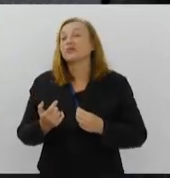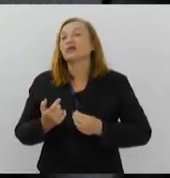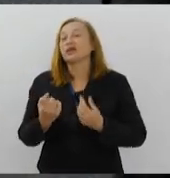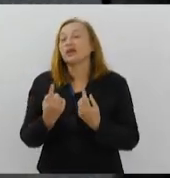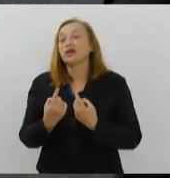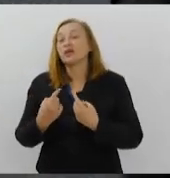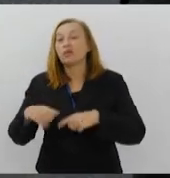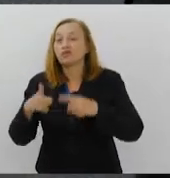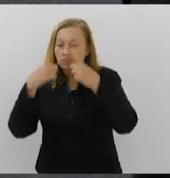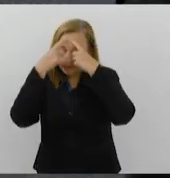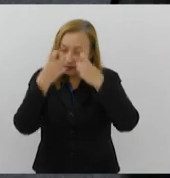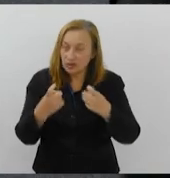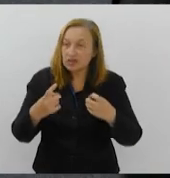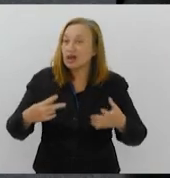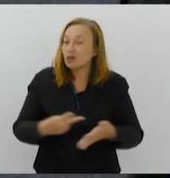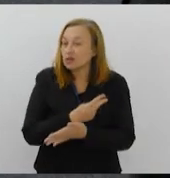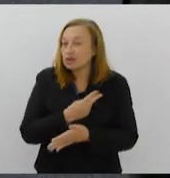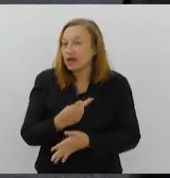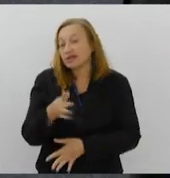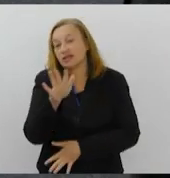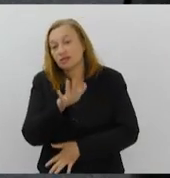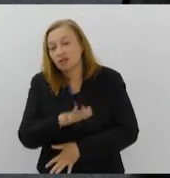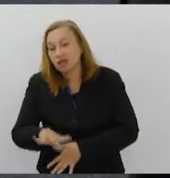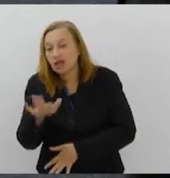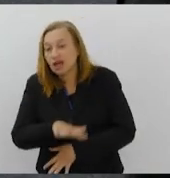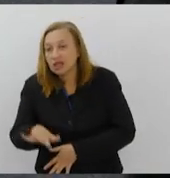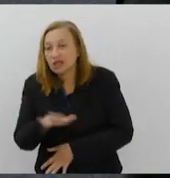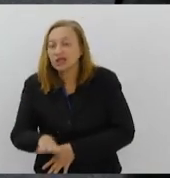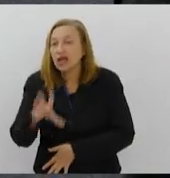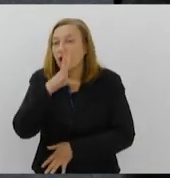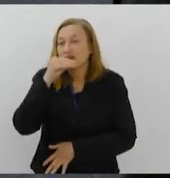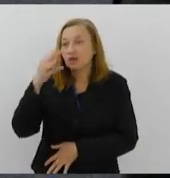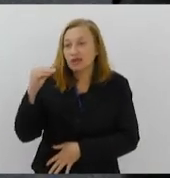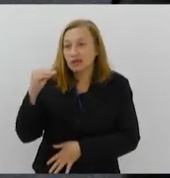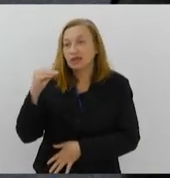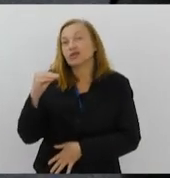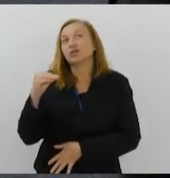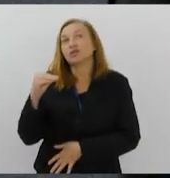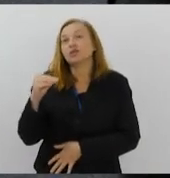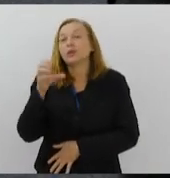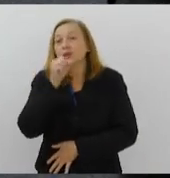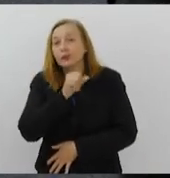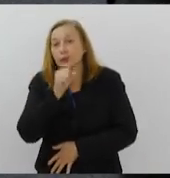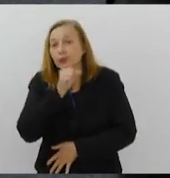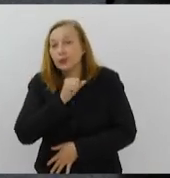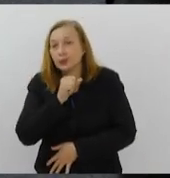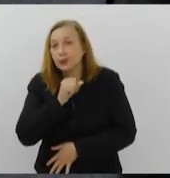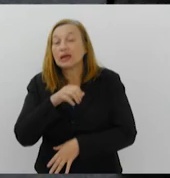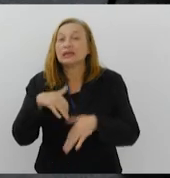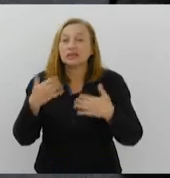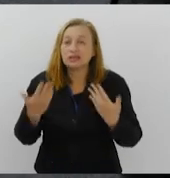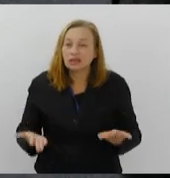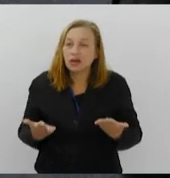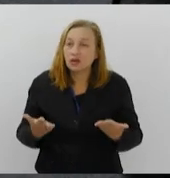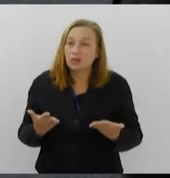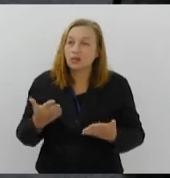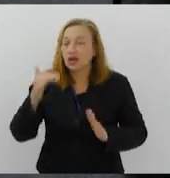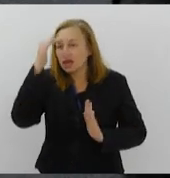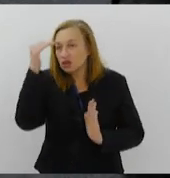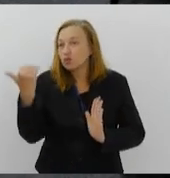violência que acontecem contra crianças, adolescentes, idosos. Então, elas